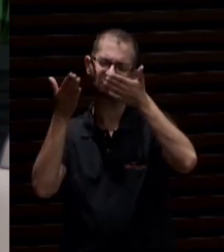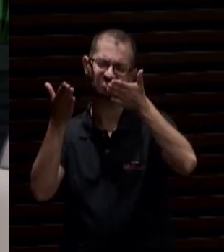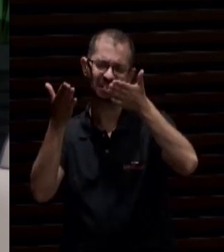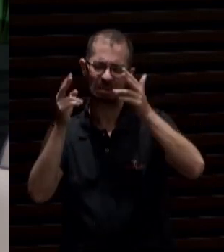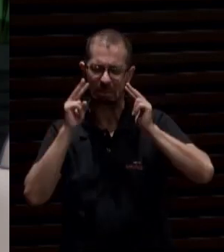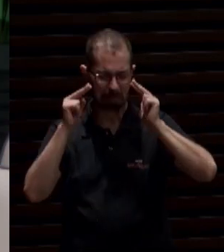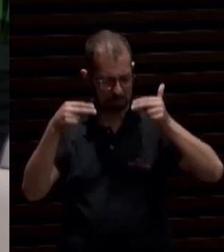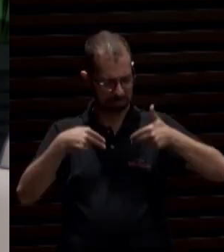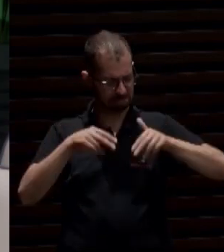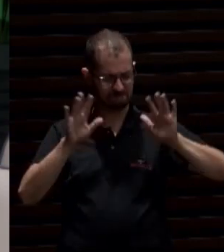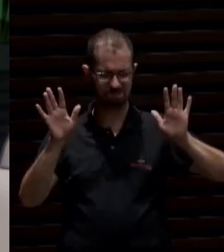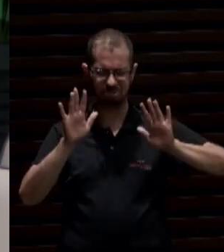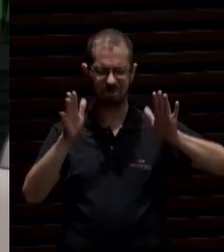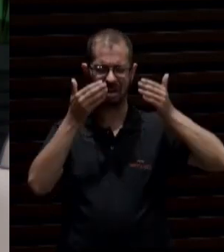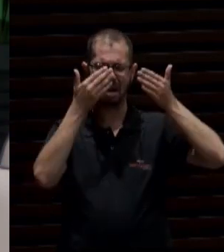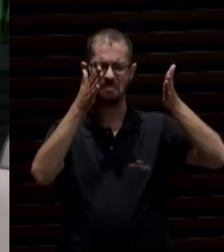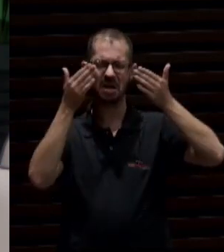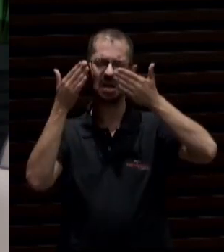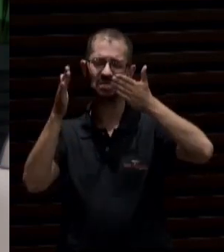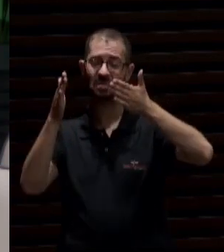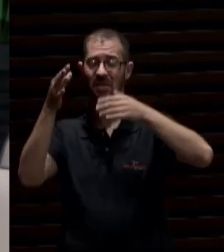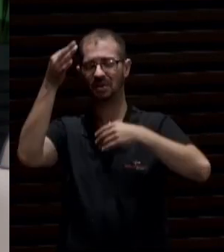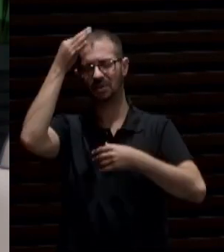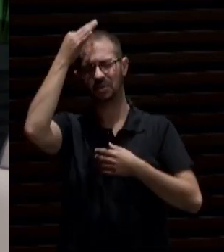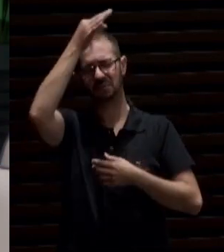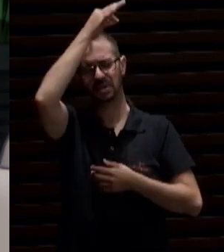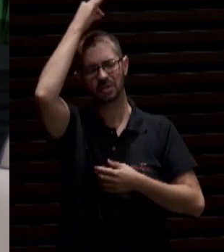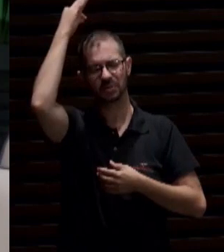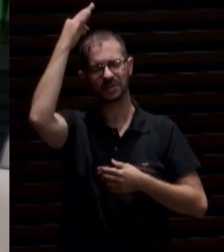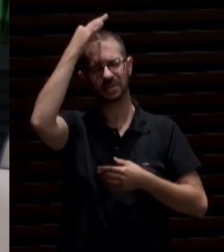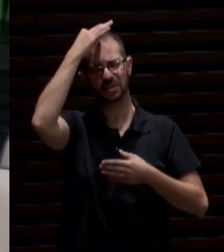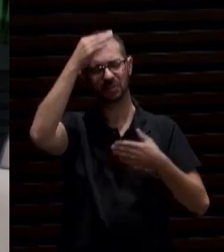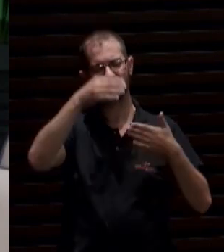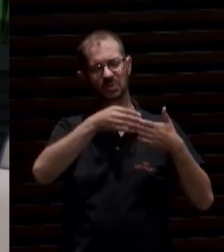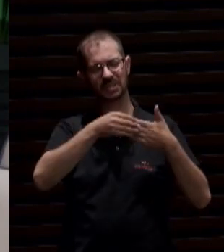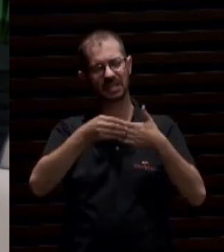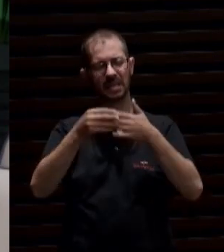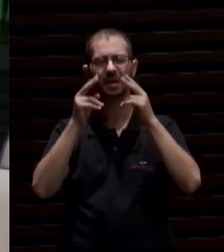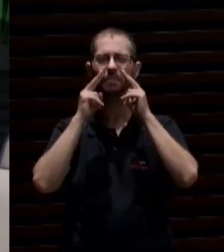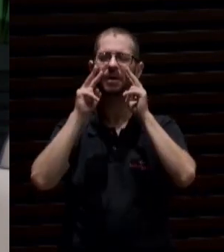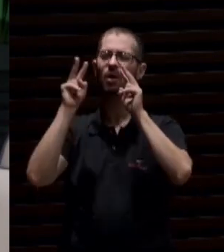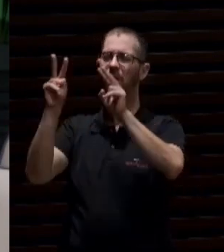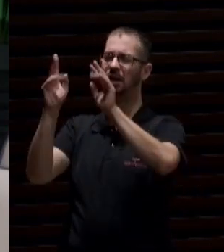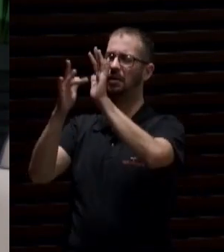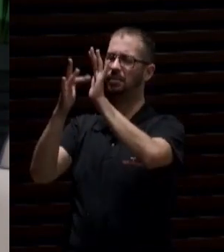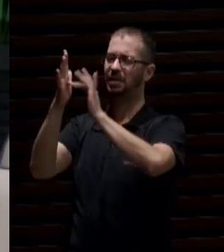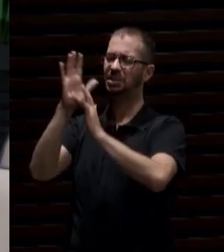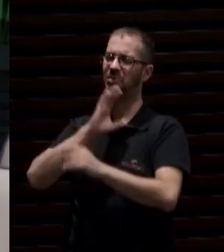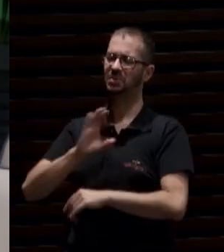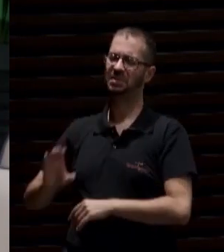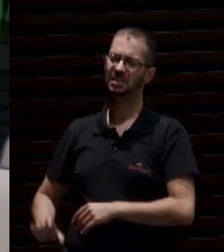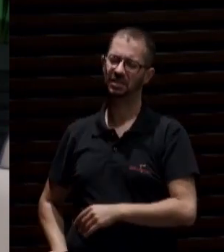nem no sofrimento, mas que o Teu Espírito Santo nos conduza a olharmos para o Teu Filho Jesus Cristo, em quem nós